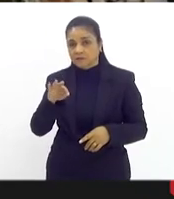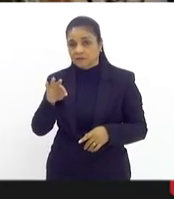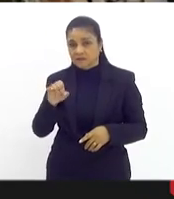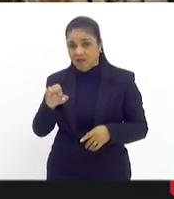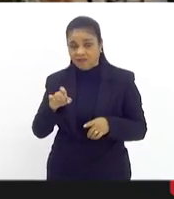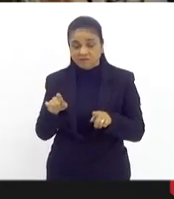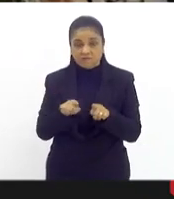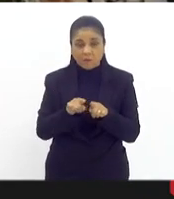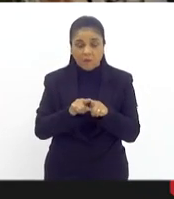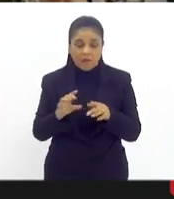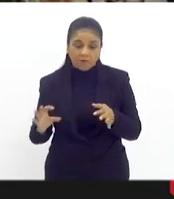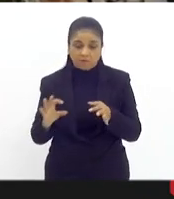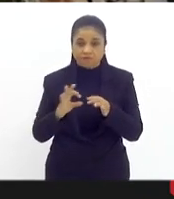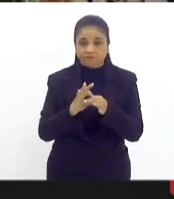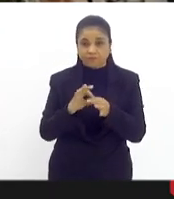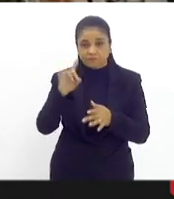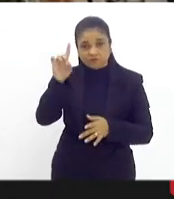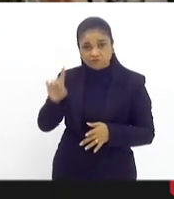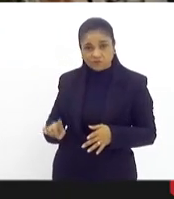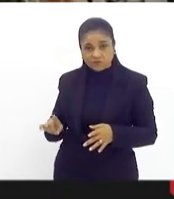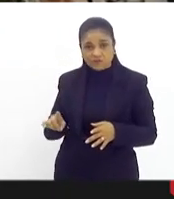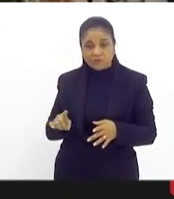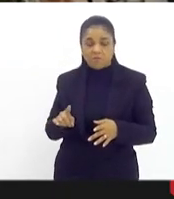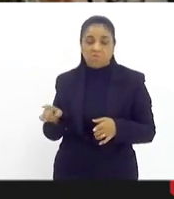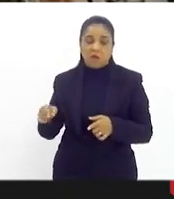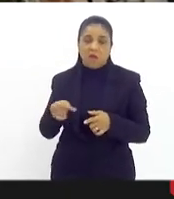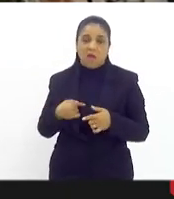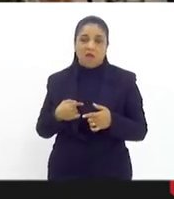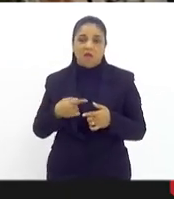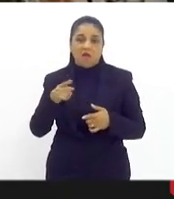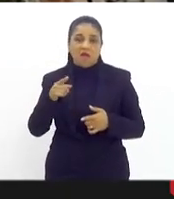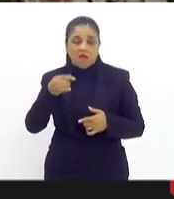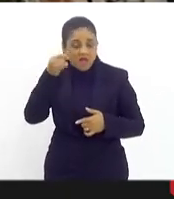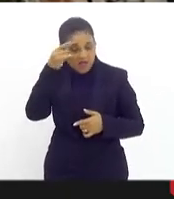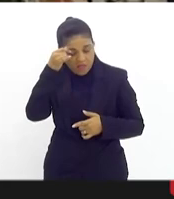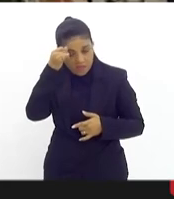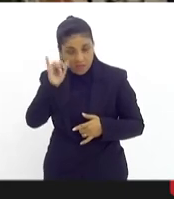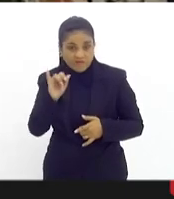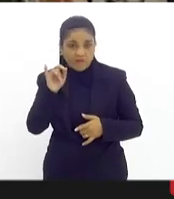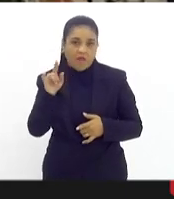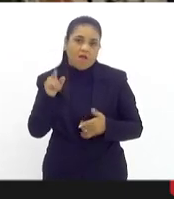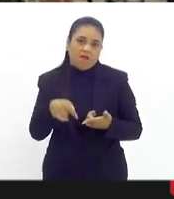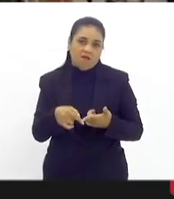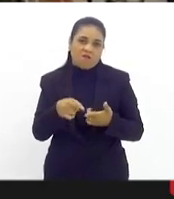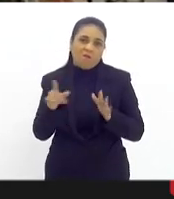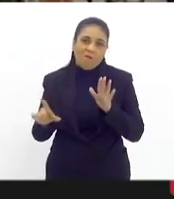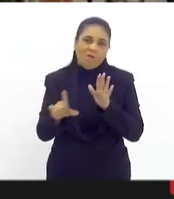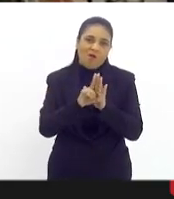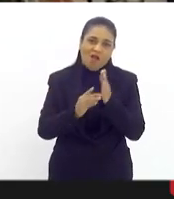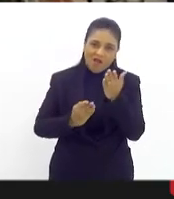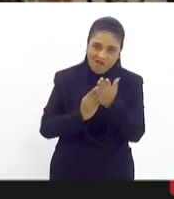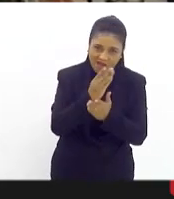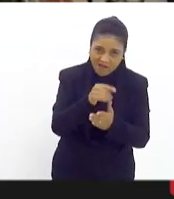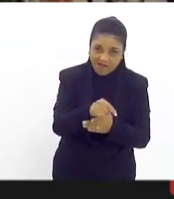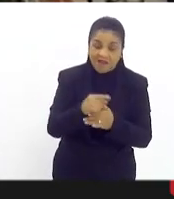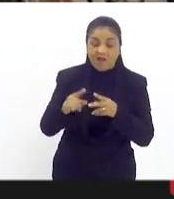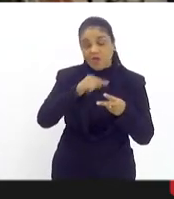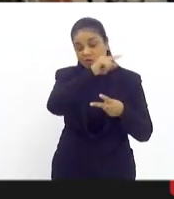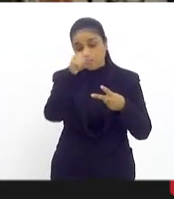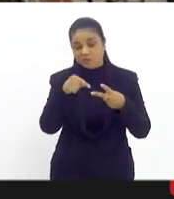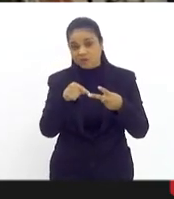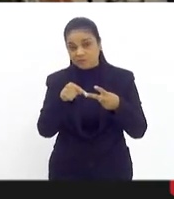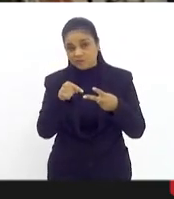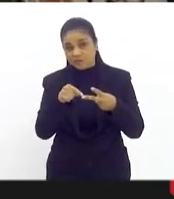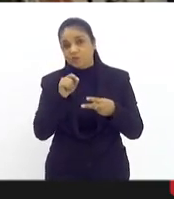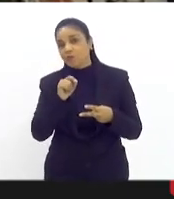unidos, no sentido de evitar que ele aconteça, tá? Mas o segundo aspecto que sempre me interessou também